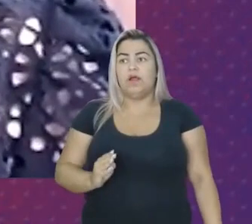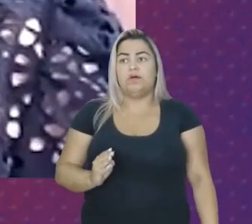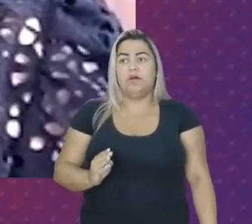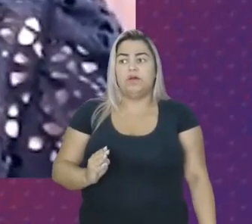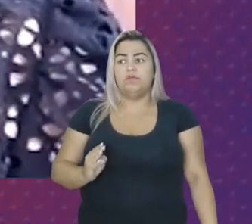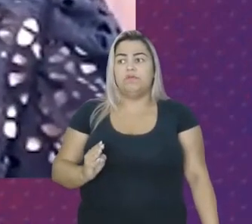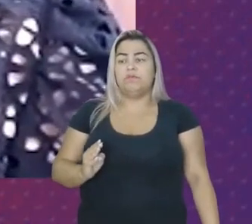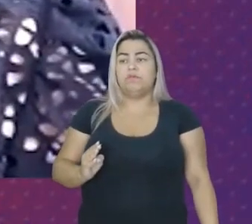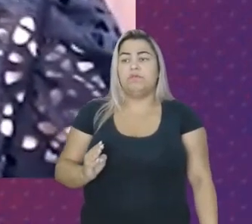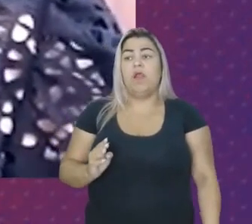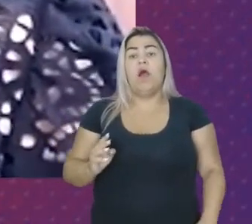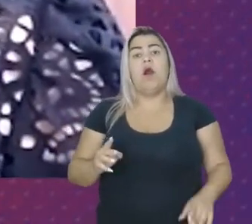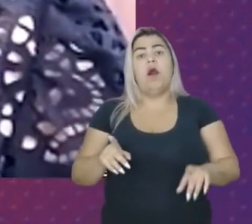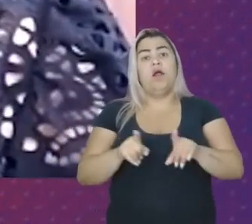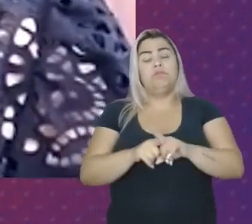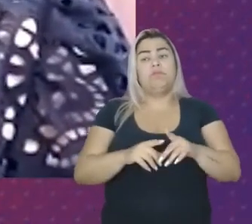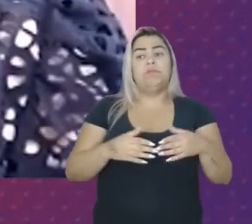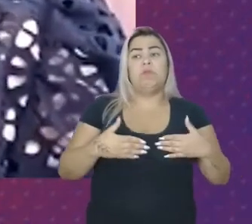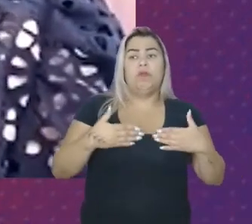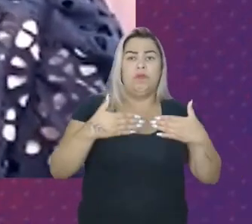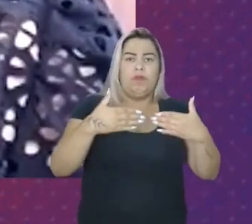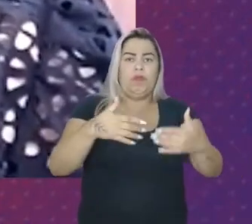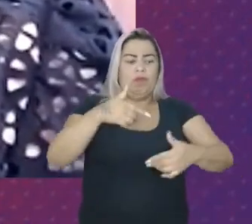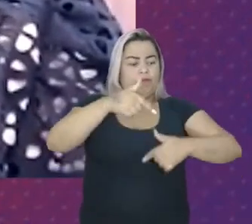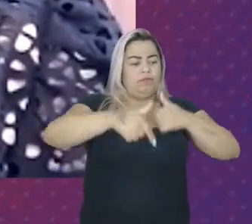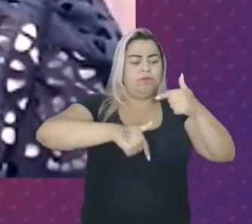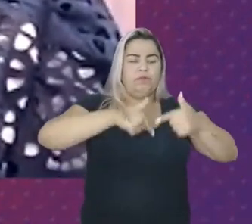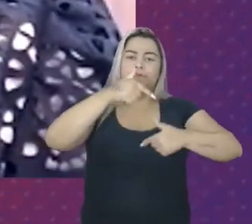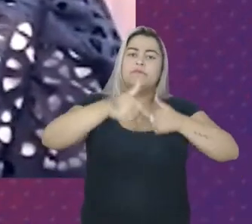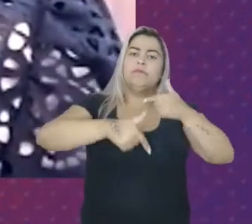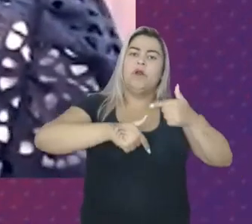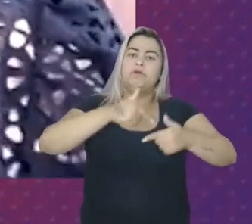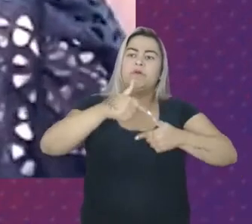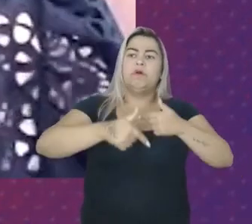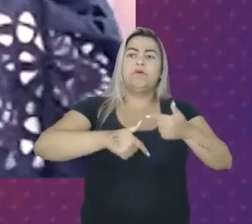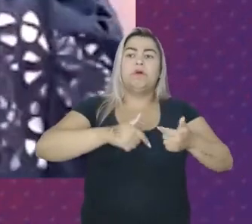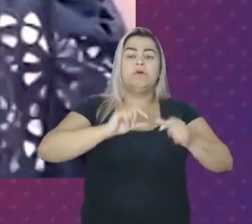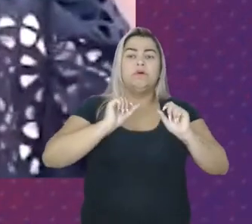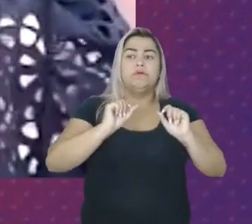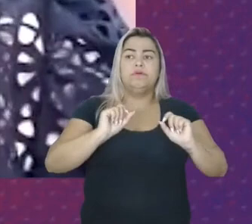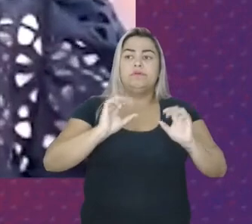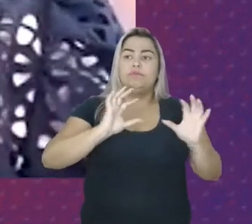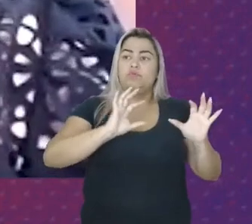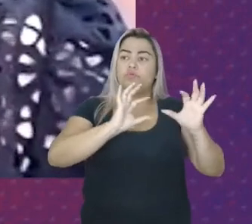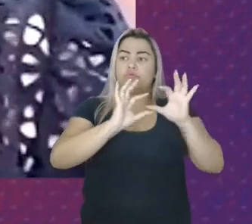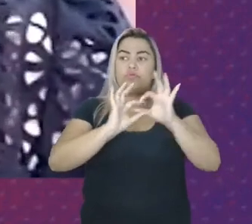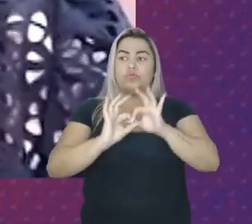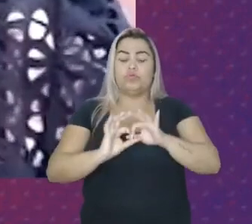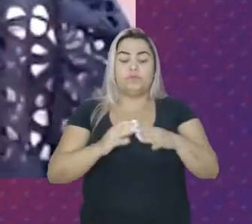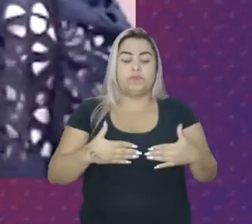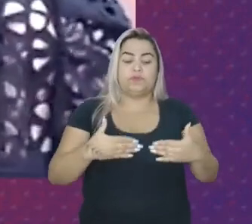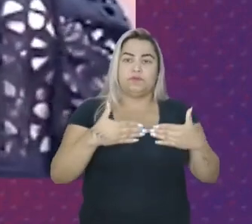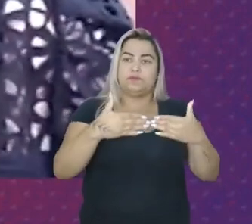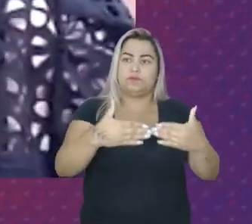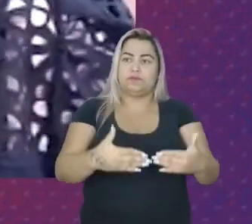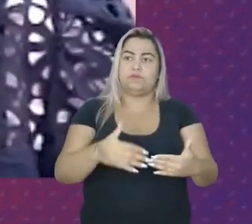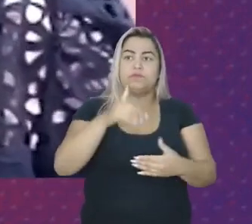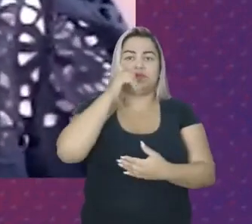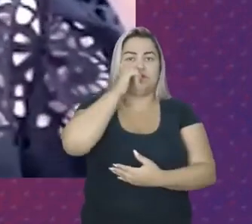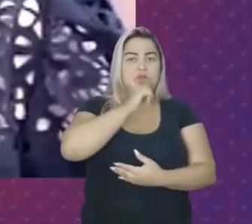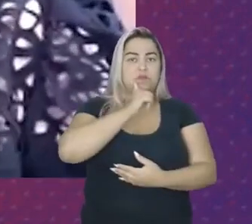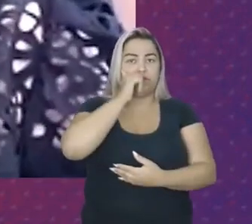A nível de Ministério, nós trabalhamos articulados junto com o Ministério das